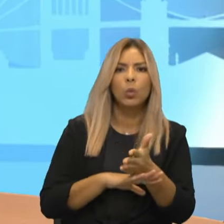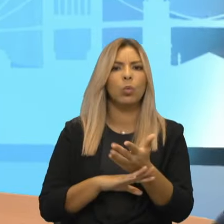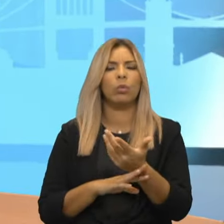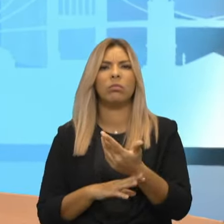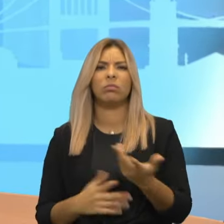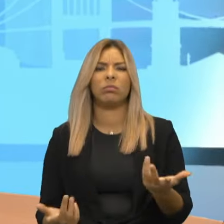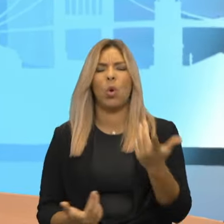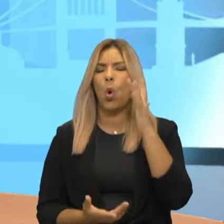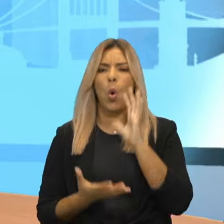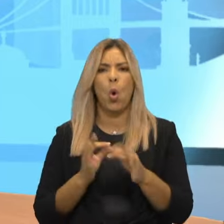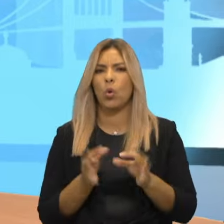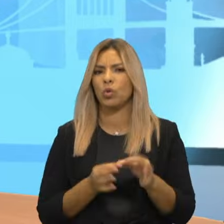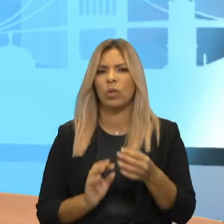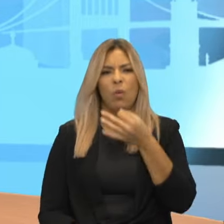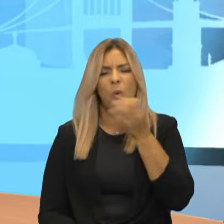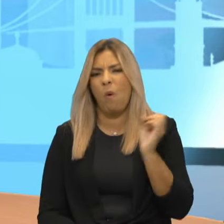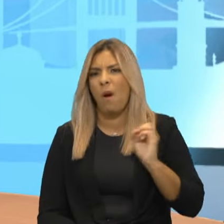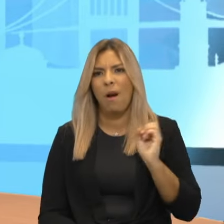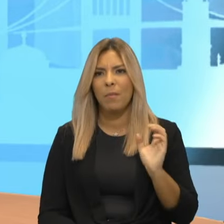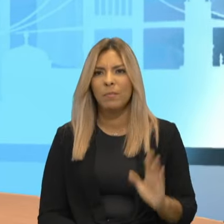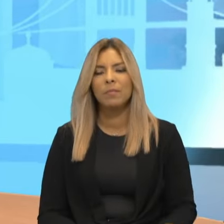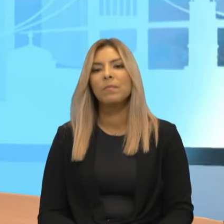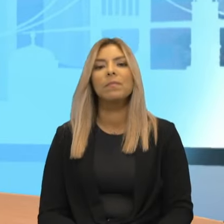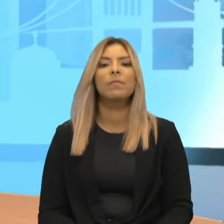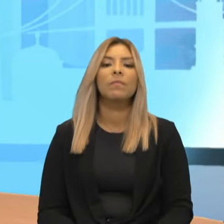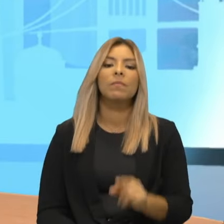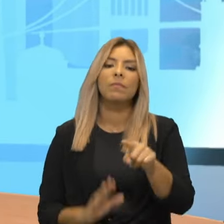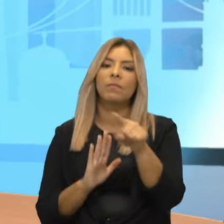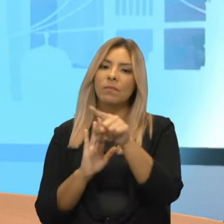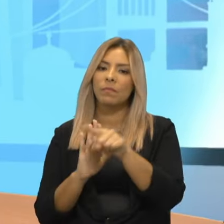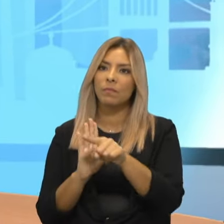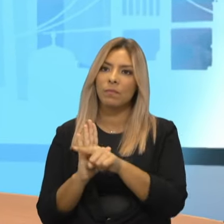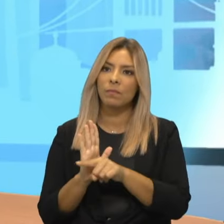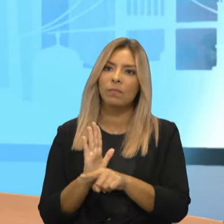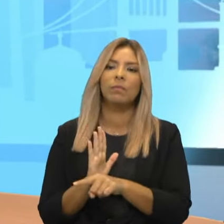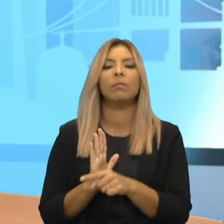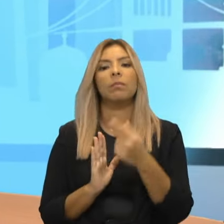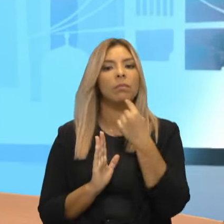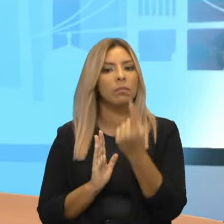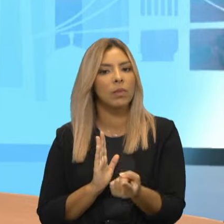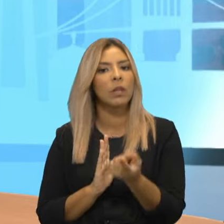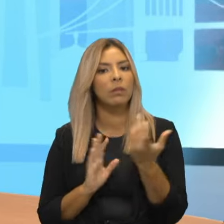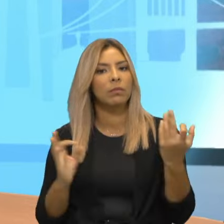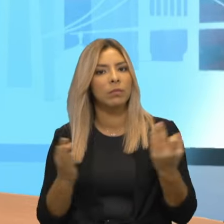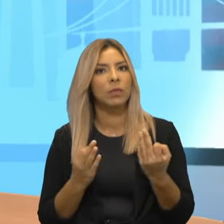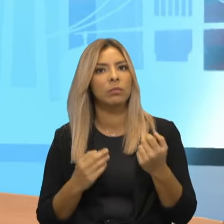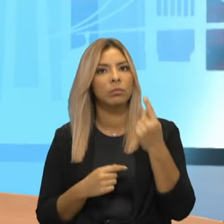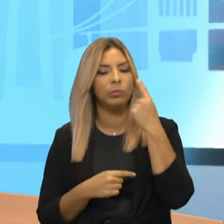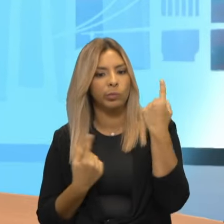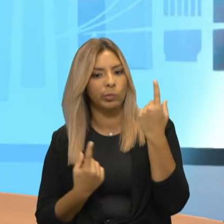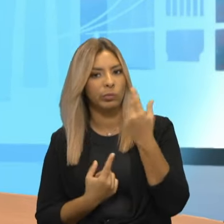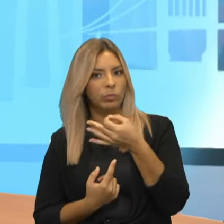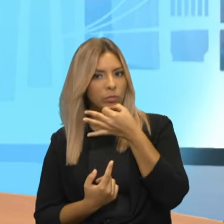faz qualquer sentido essa referência. Em todo o caso, medidas que podem, e também podem sublinhar isso, trazer o público a